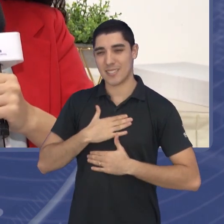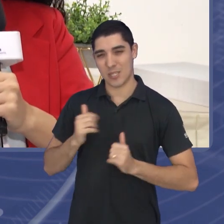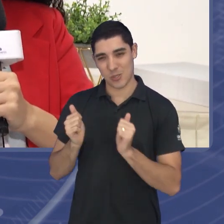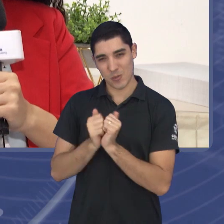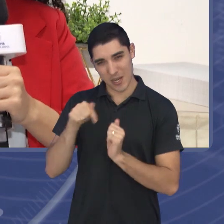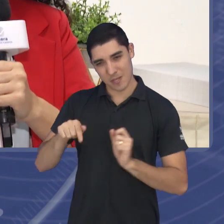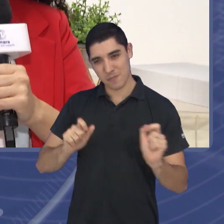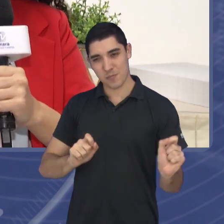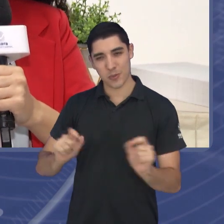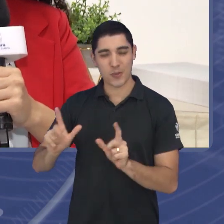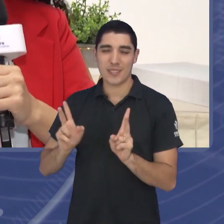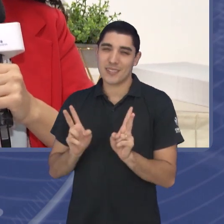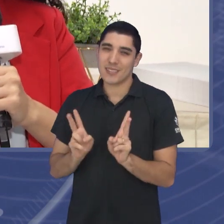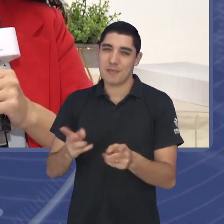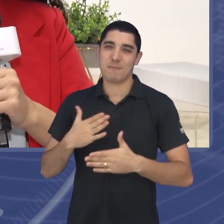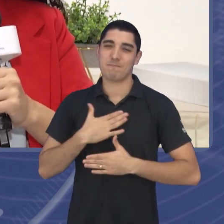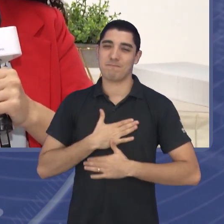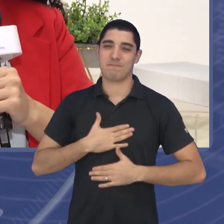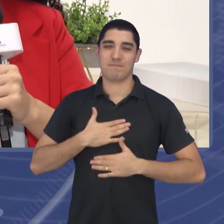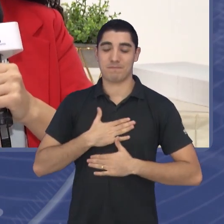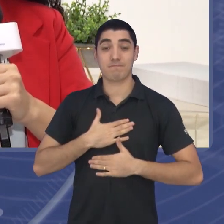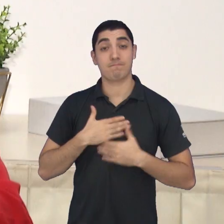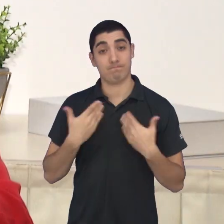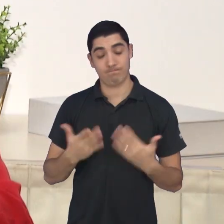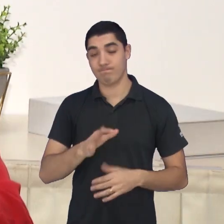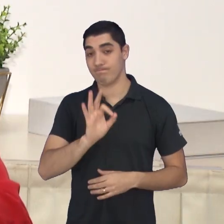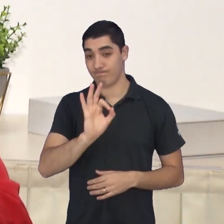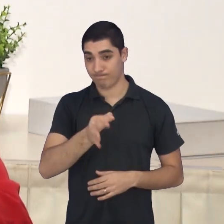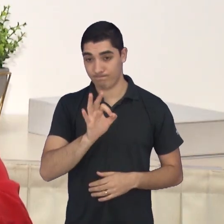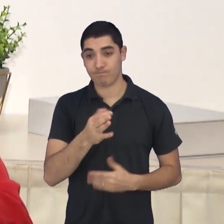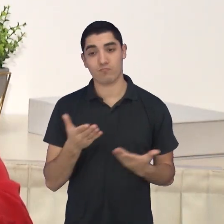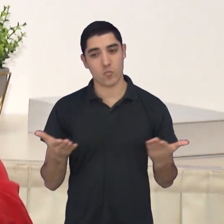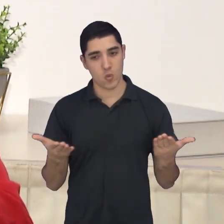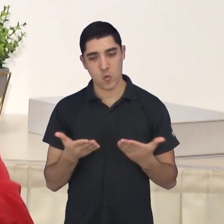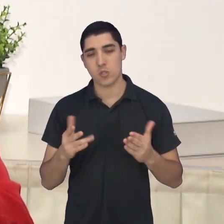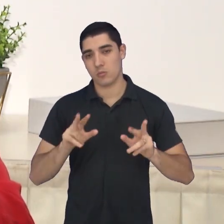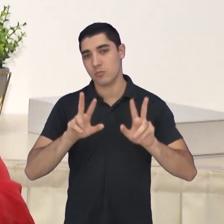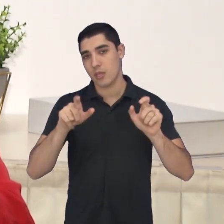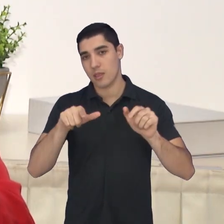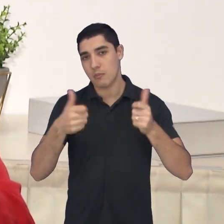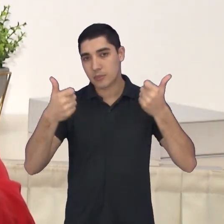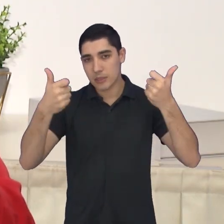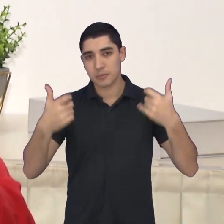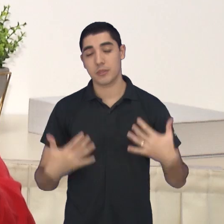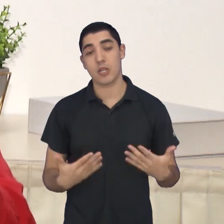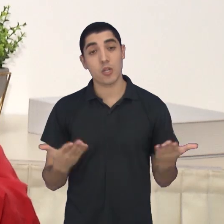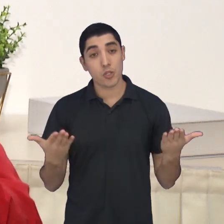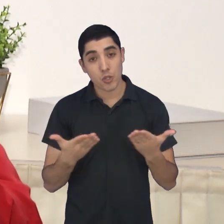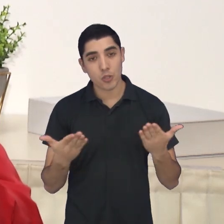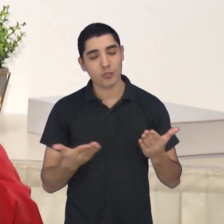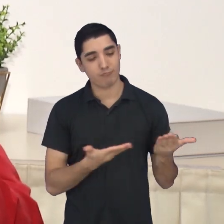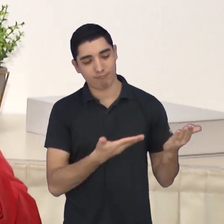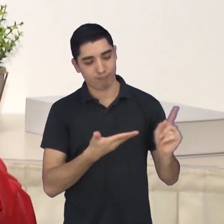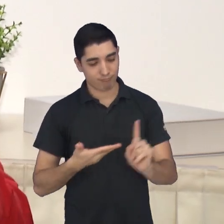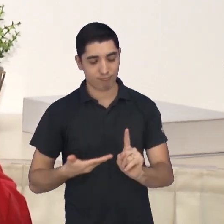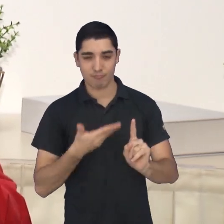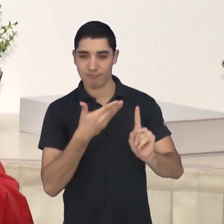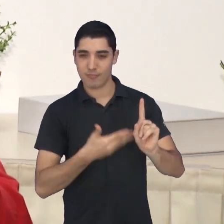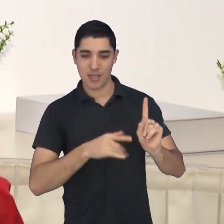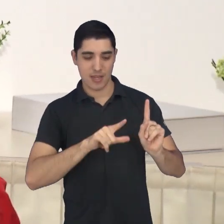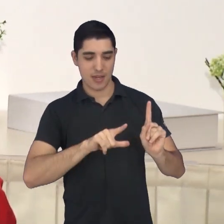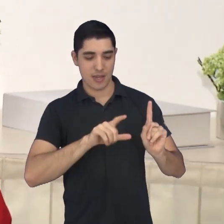no Diálogos da Cidade, e é isso mesmo, a gente vai trazer esse tema aqui então, e a gente está aqui com a Letícia, ela que é